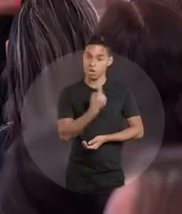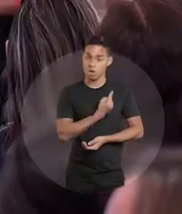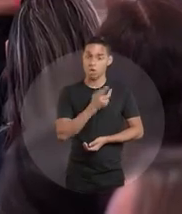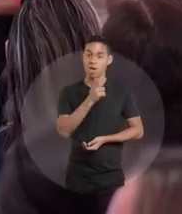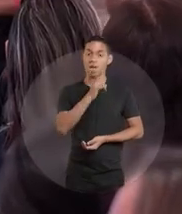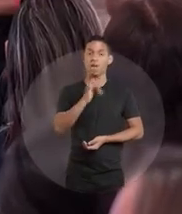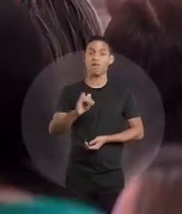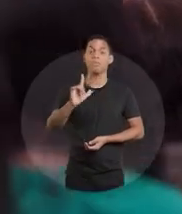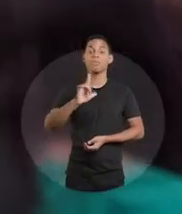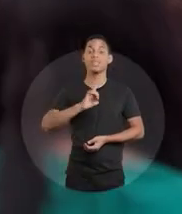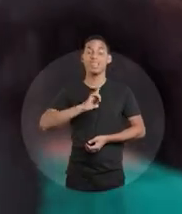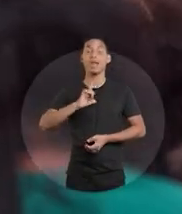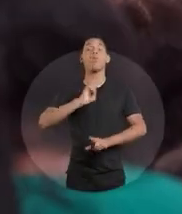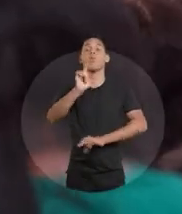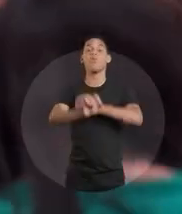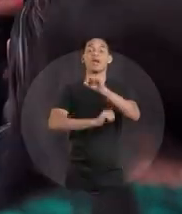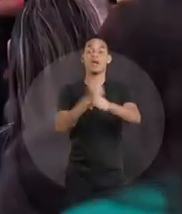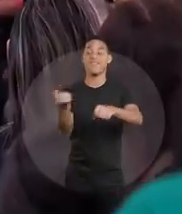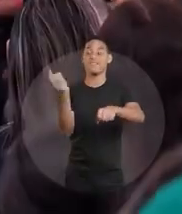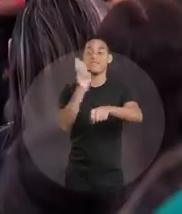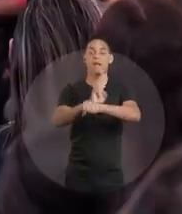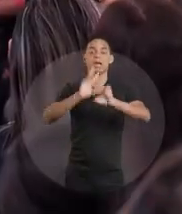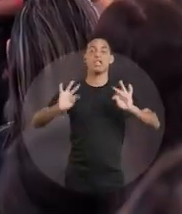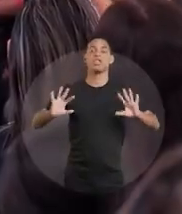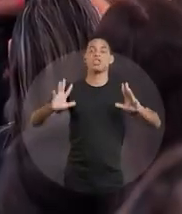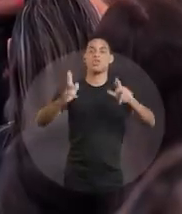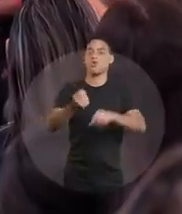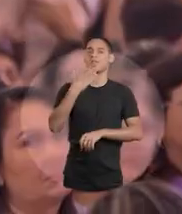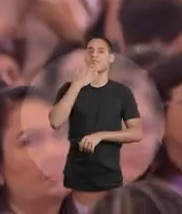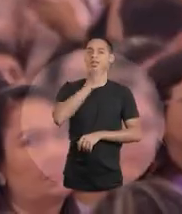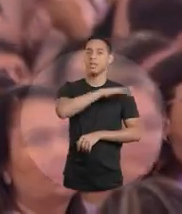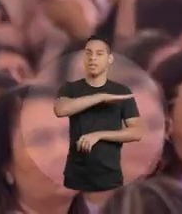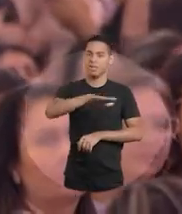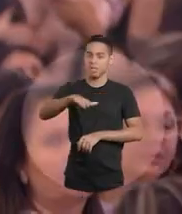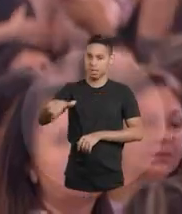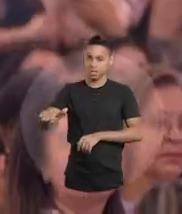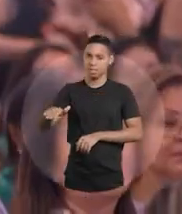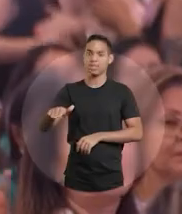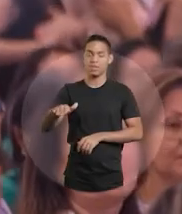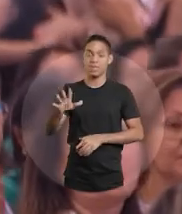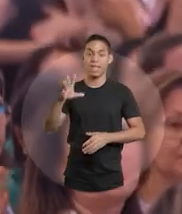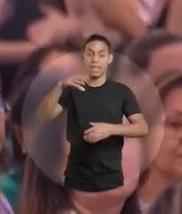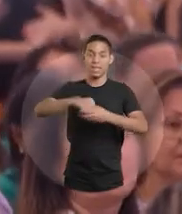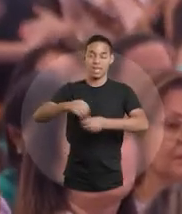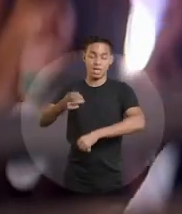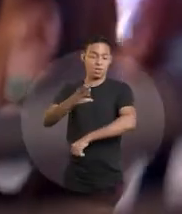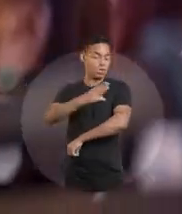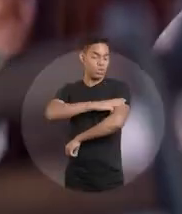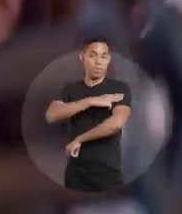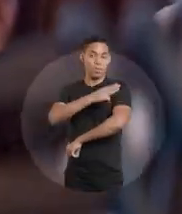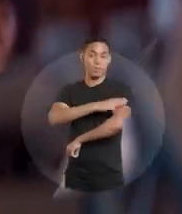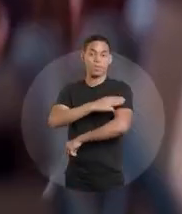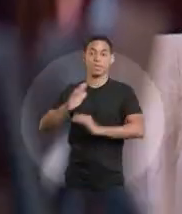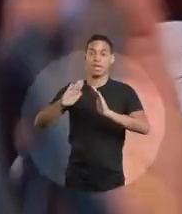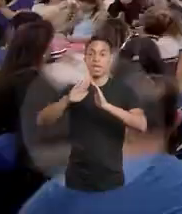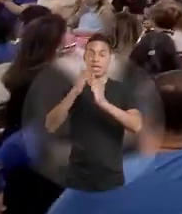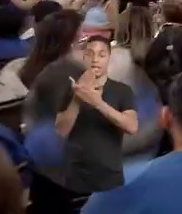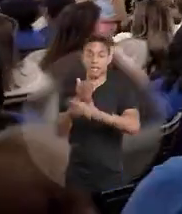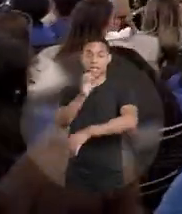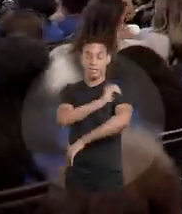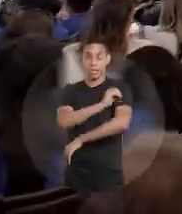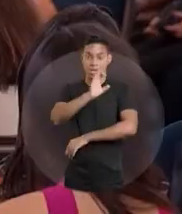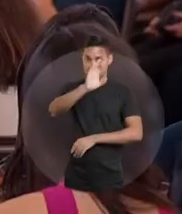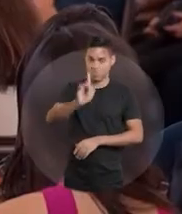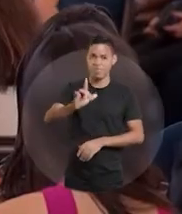Nós vamos ter vagas para todas as crianças no ensino fundamental e nas creches em